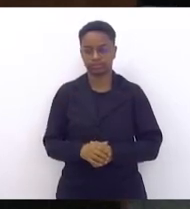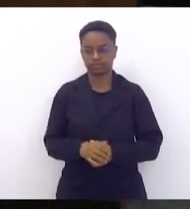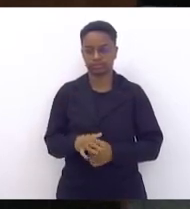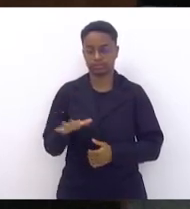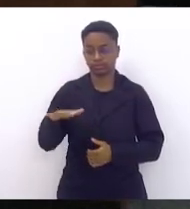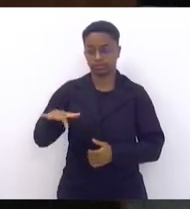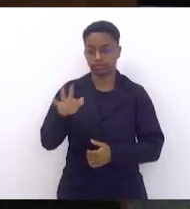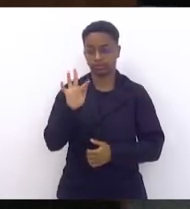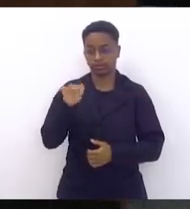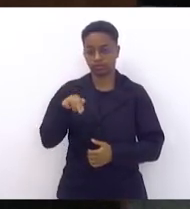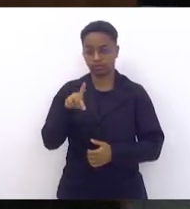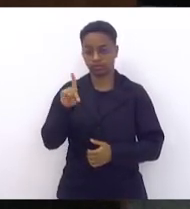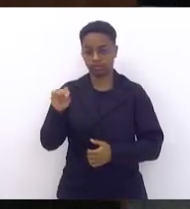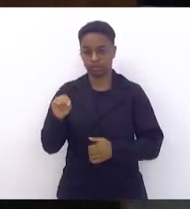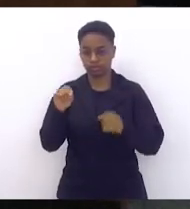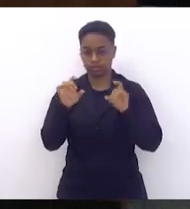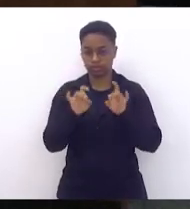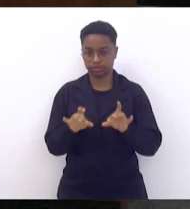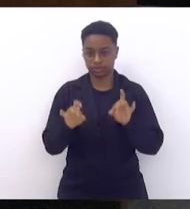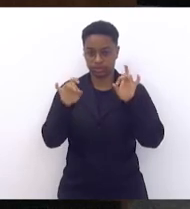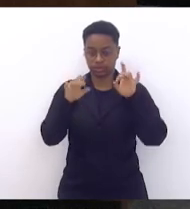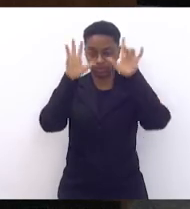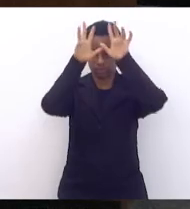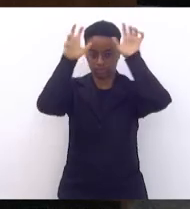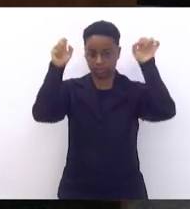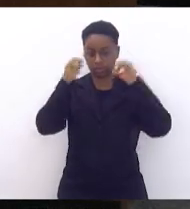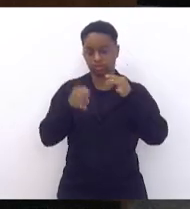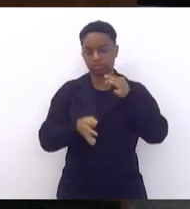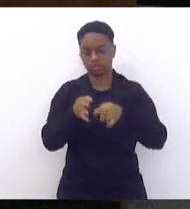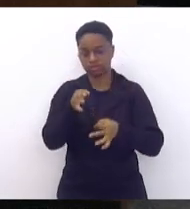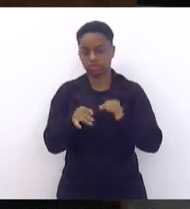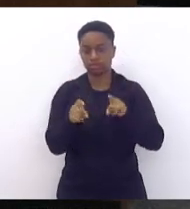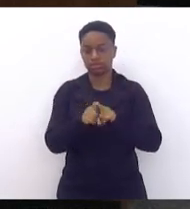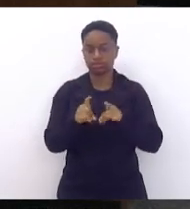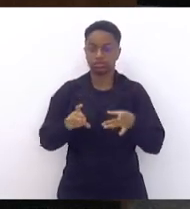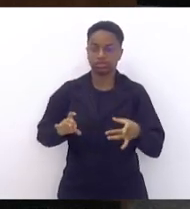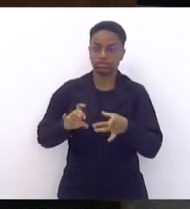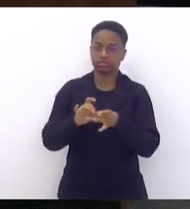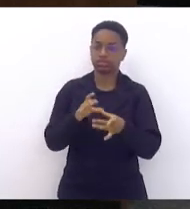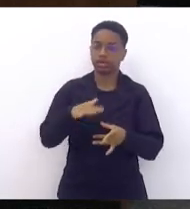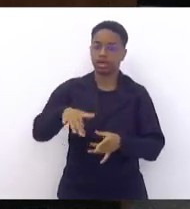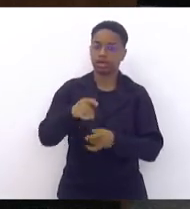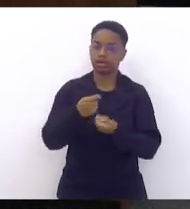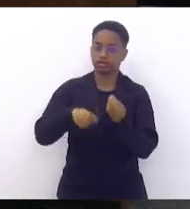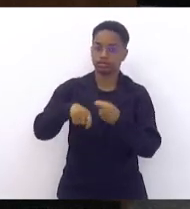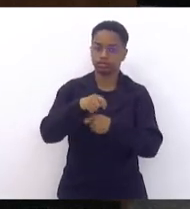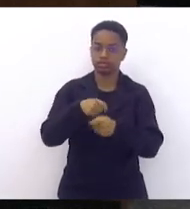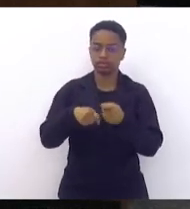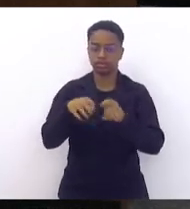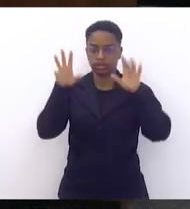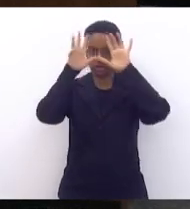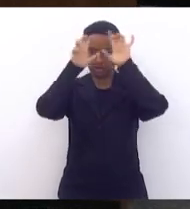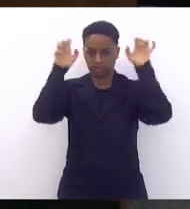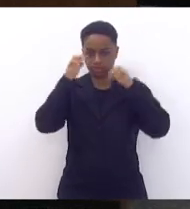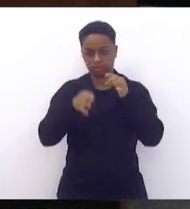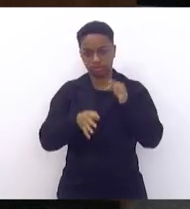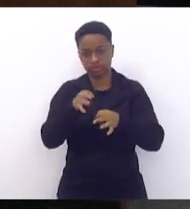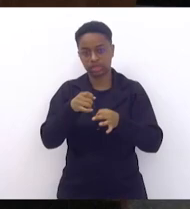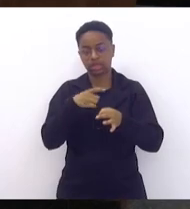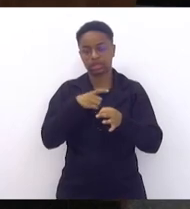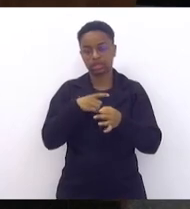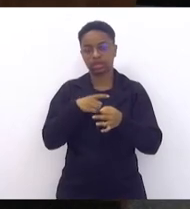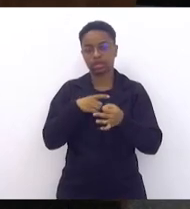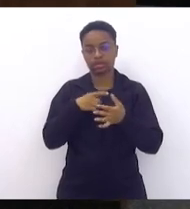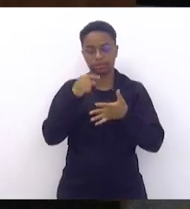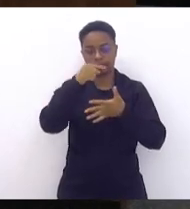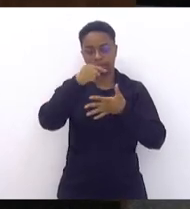Especial do Tribunal de Justiça, integrante da estrutura administrativa do TJ, é composto das seguintes